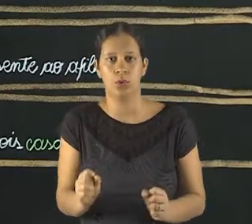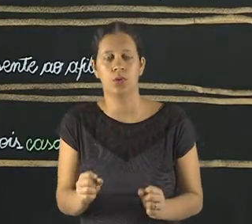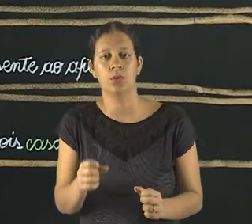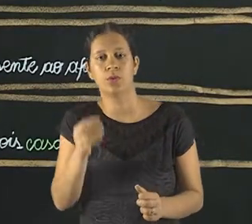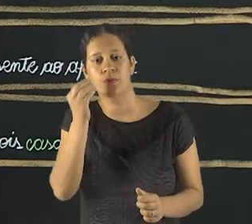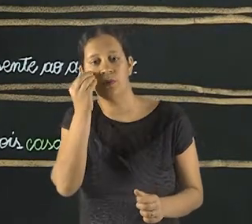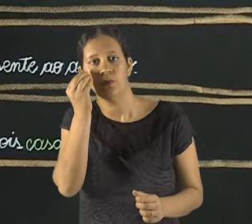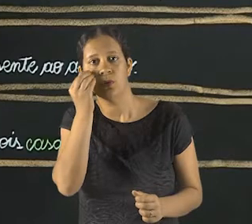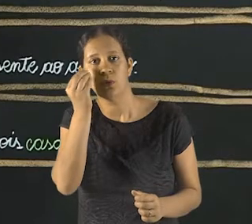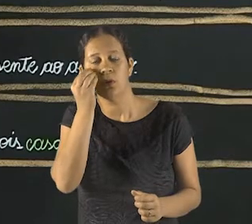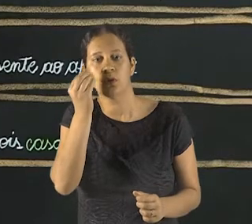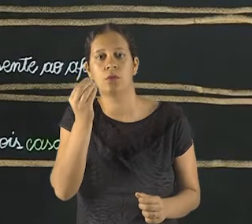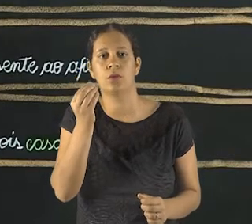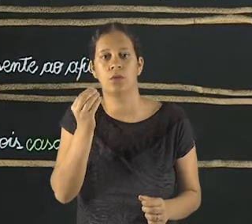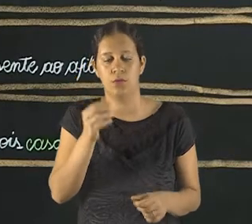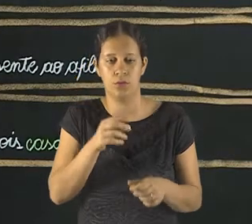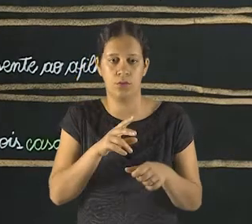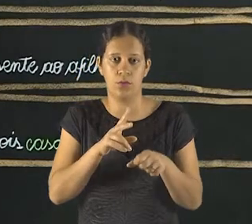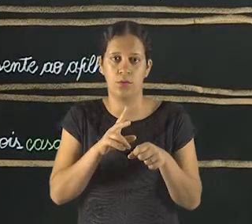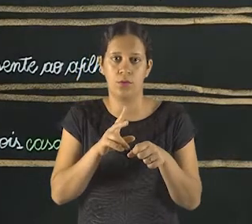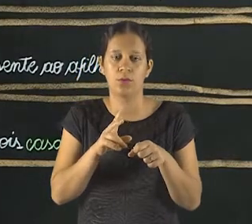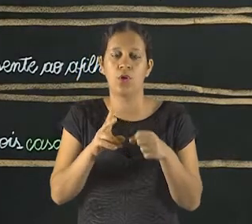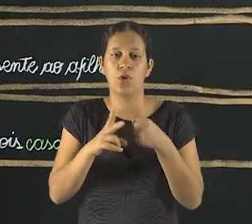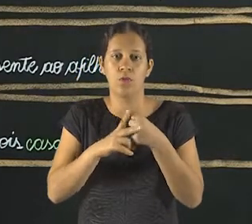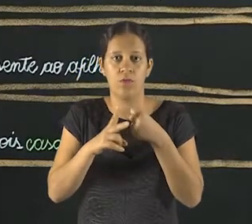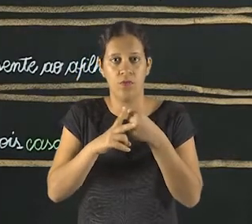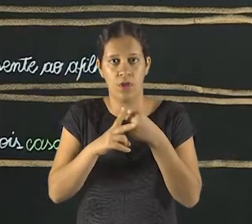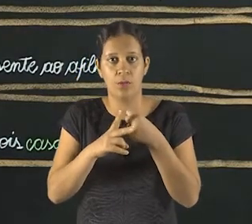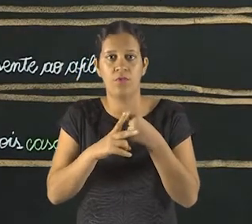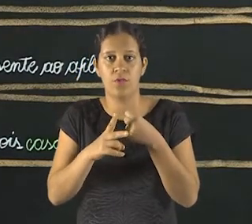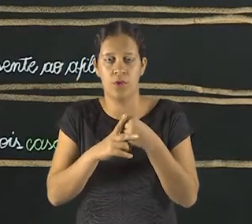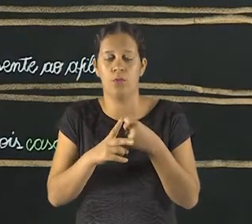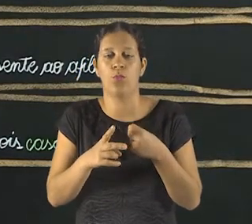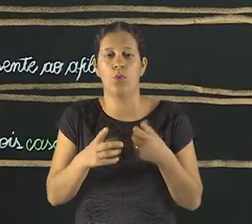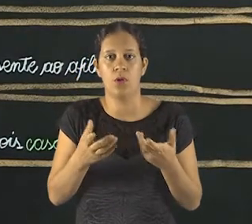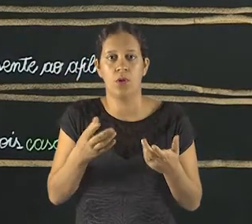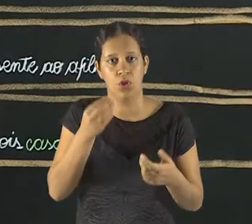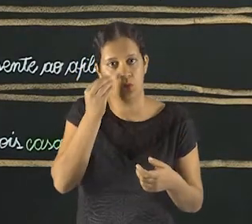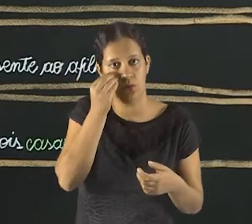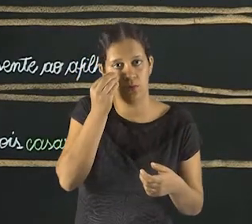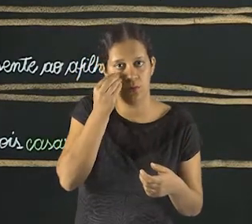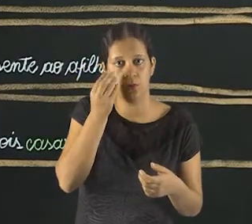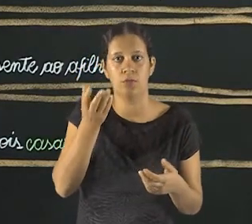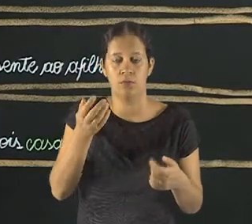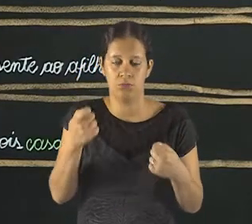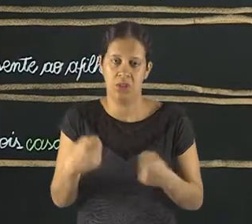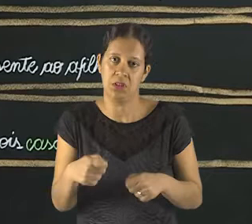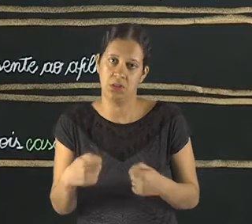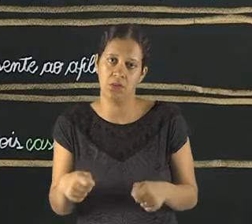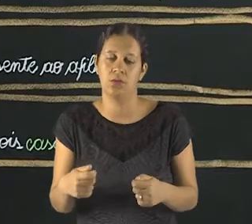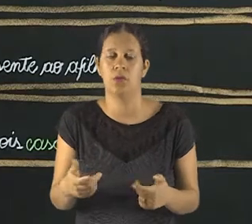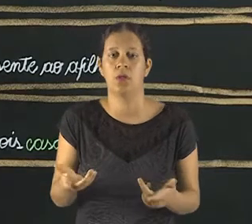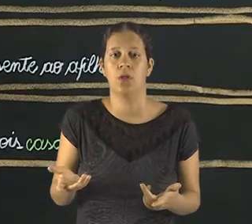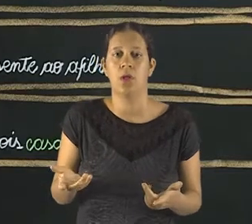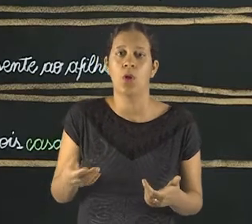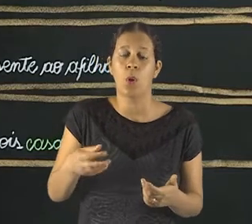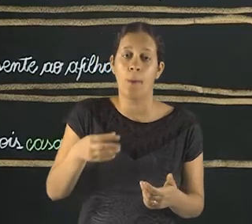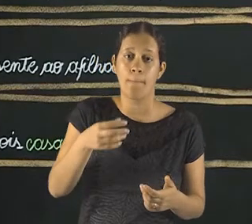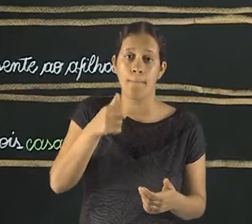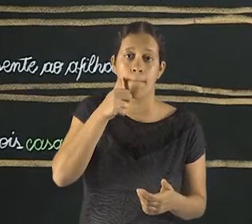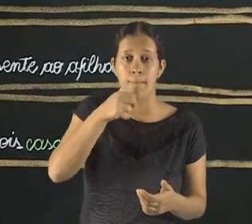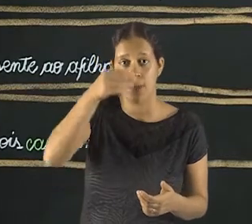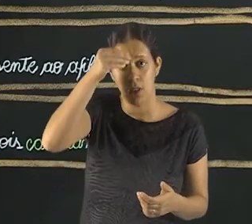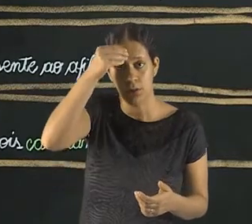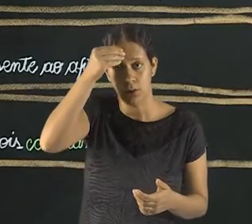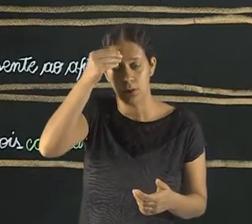que você vai percebendo da necessidade de quem? Dos verbos. Estamos falando da transitividade verbal. A necessidade é do verbo.